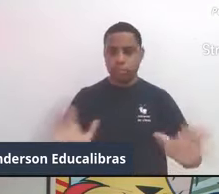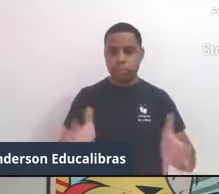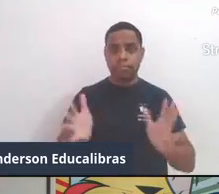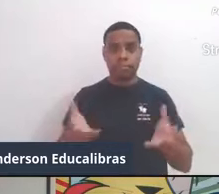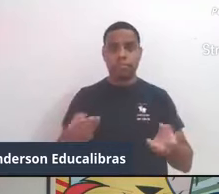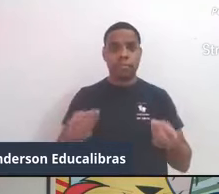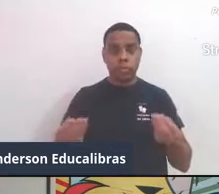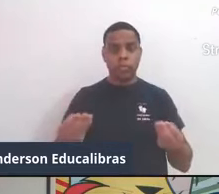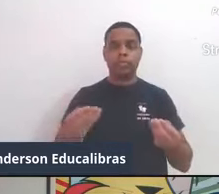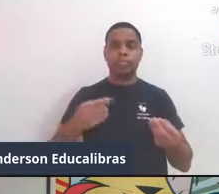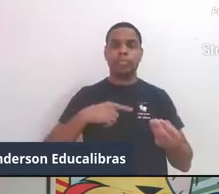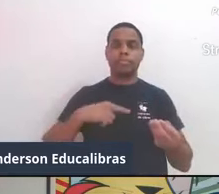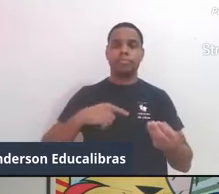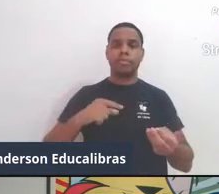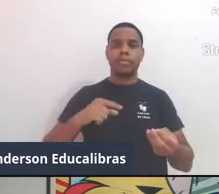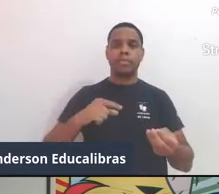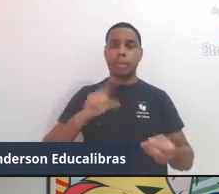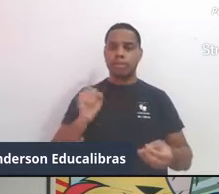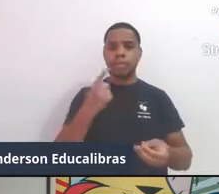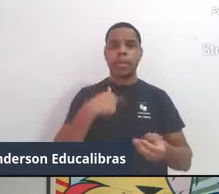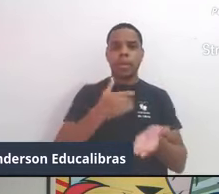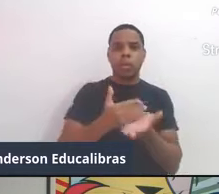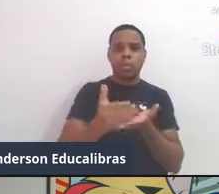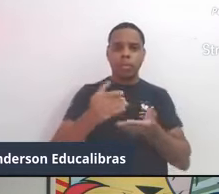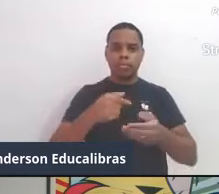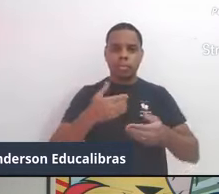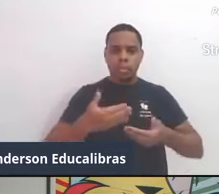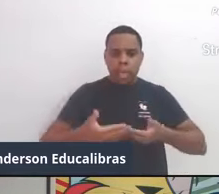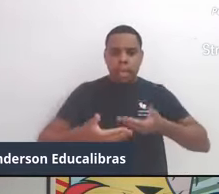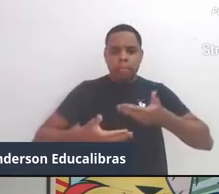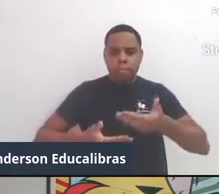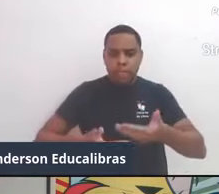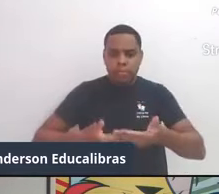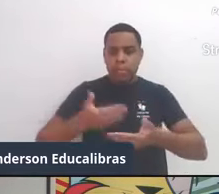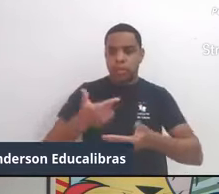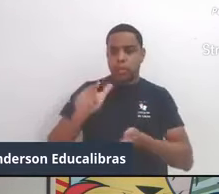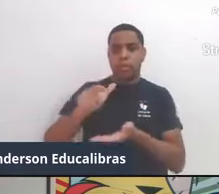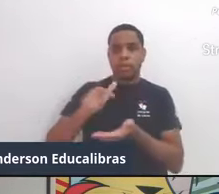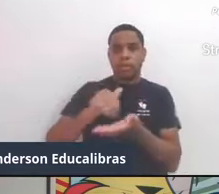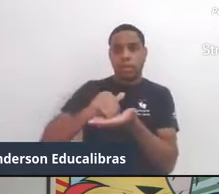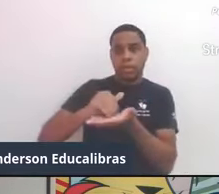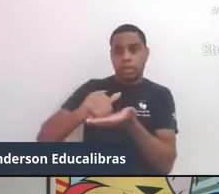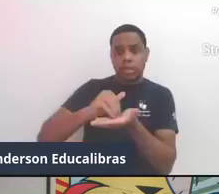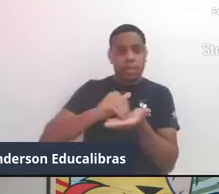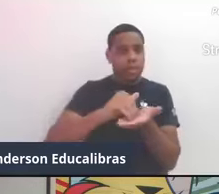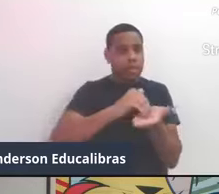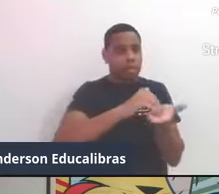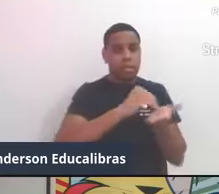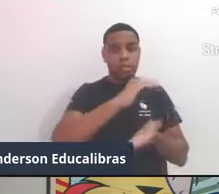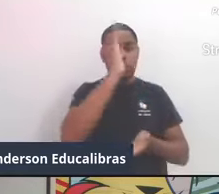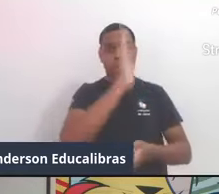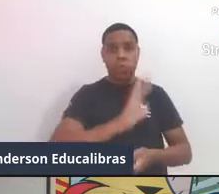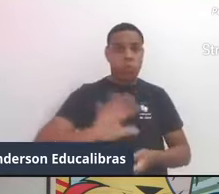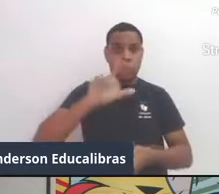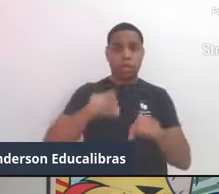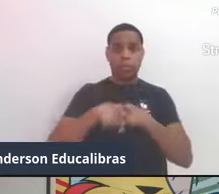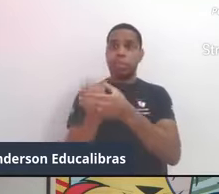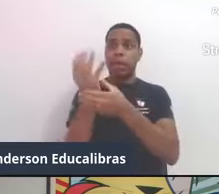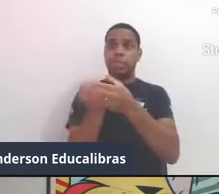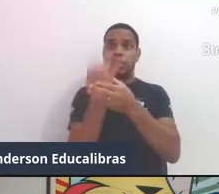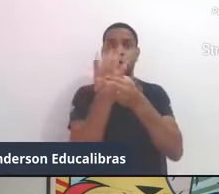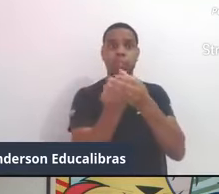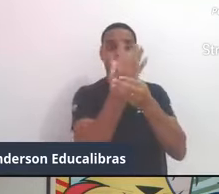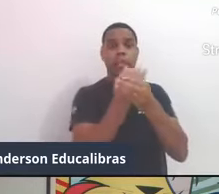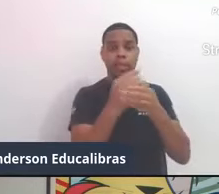deu os primeiros passos para que outras secretarias fossem criadas no Brasil inteiro. A própria Secretaria